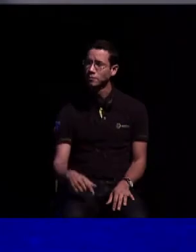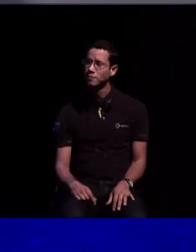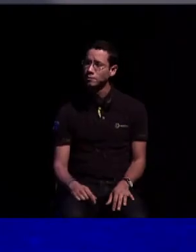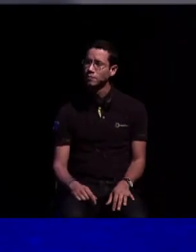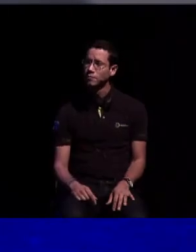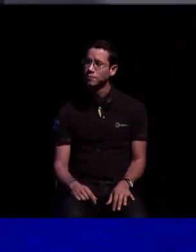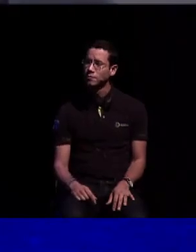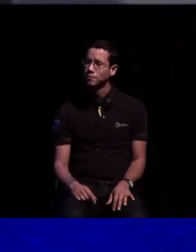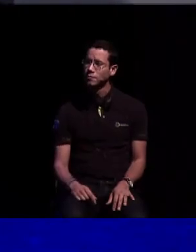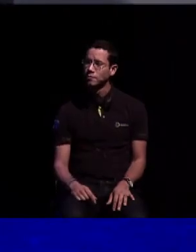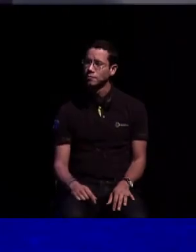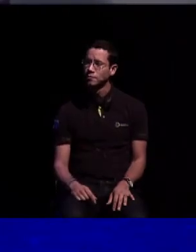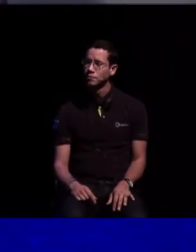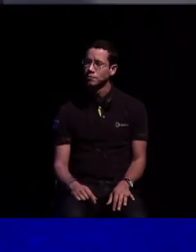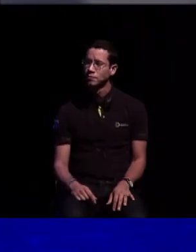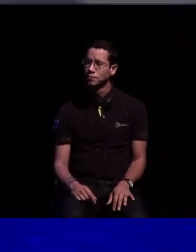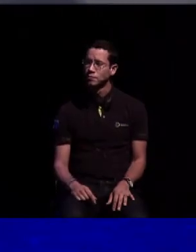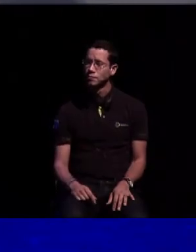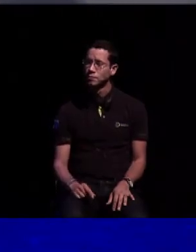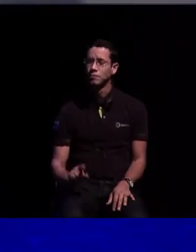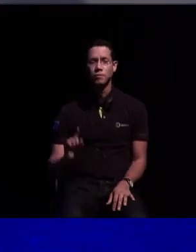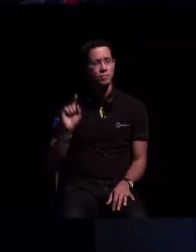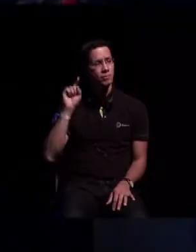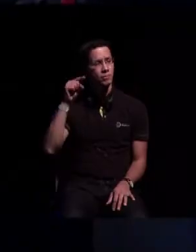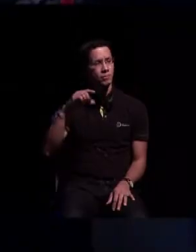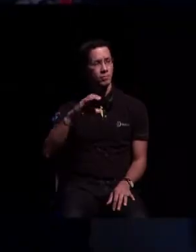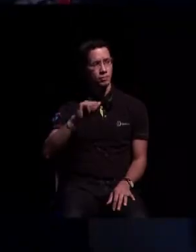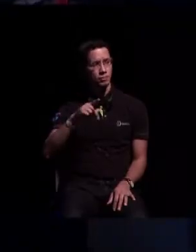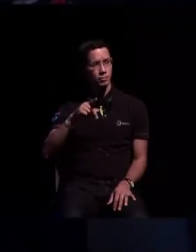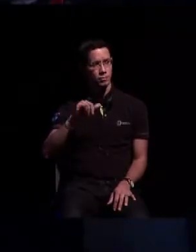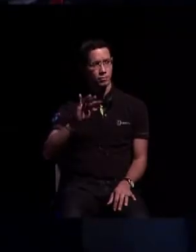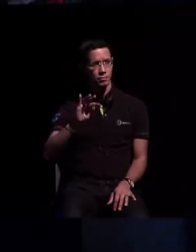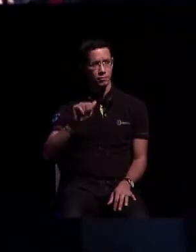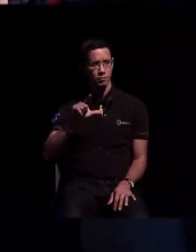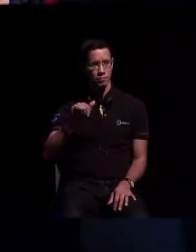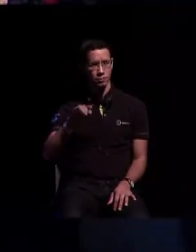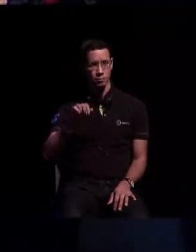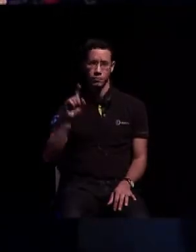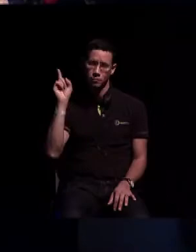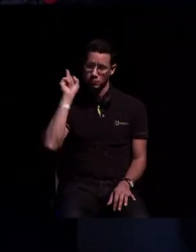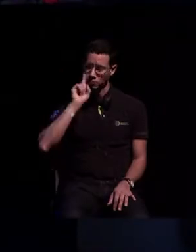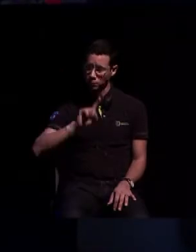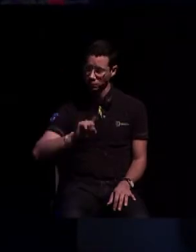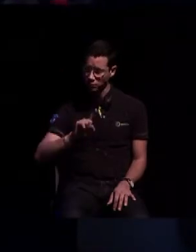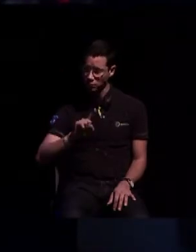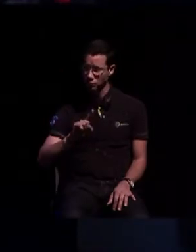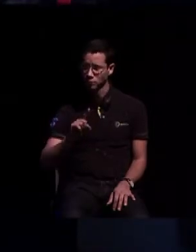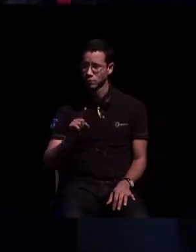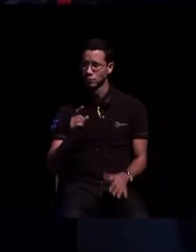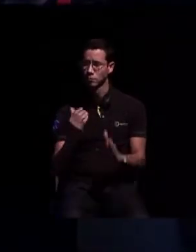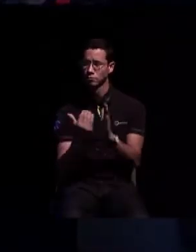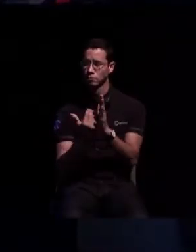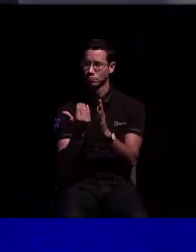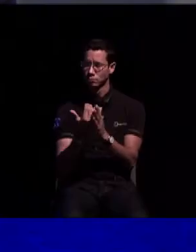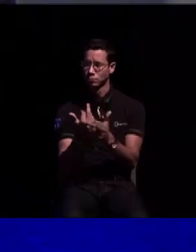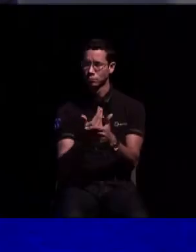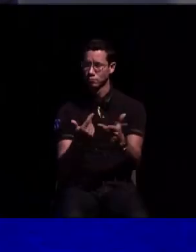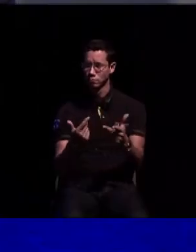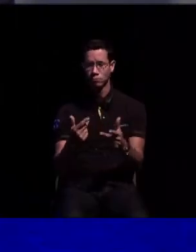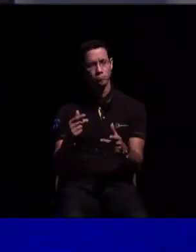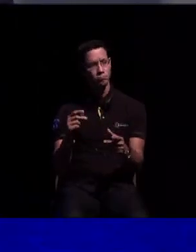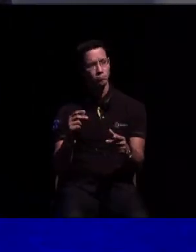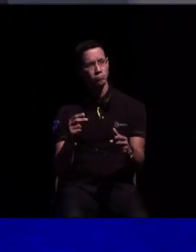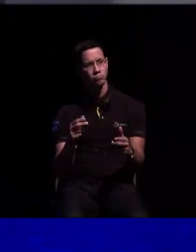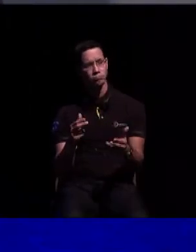modo, no capitalismo americano, né, como uma fonte extra, obviamente,